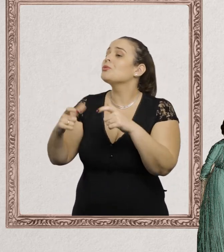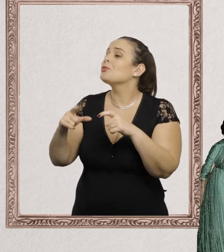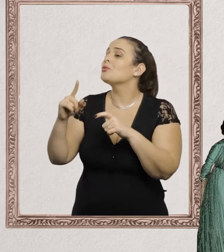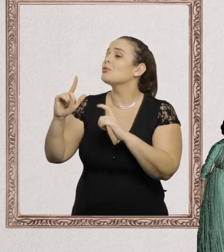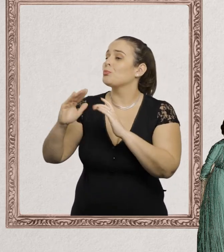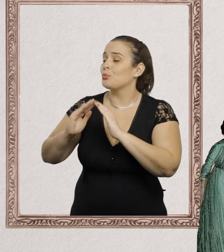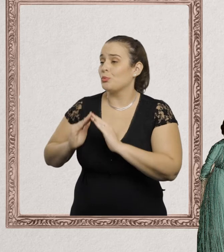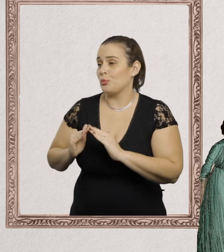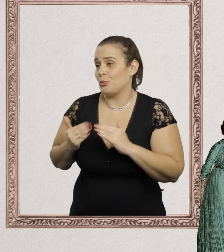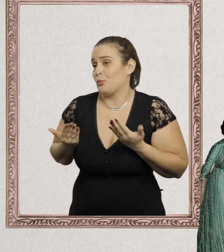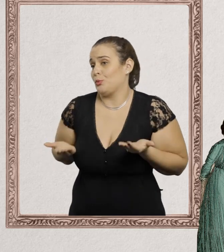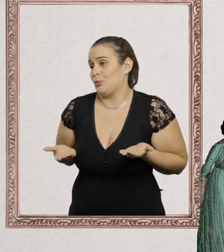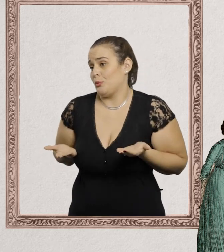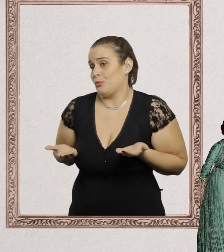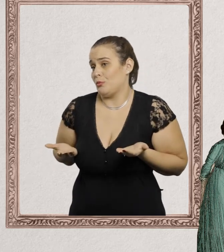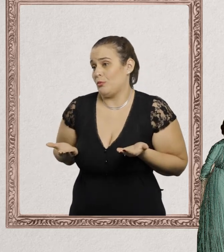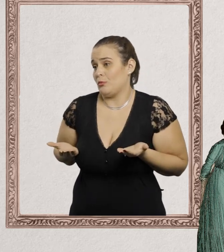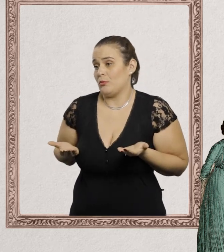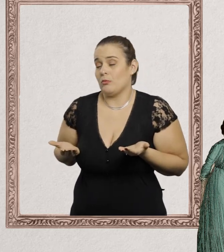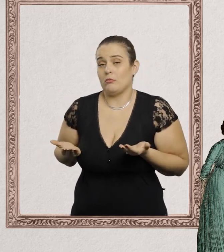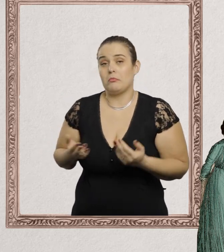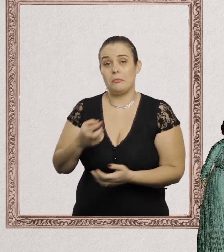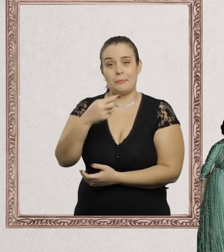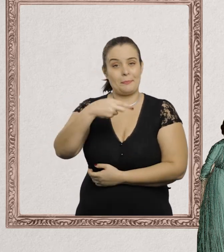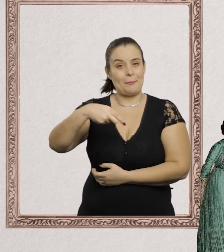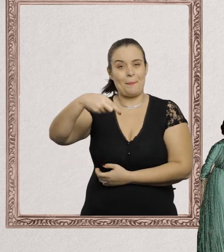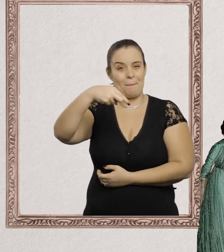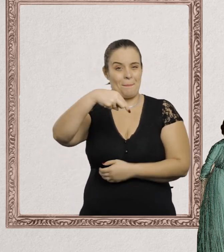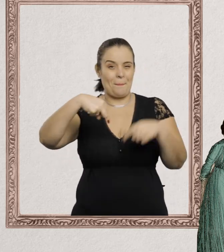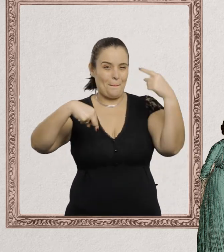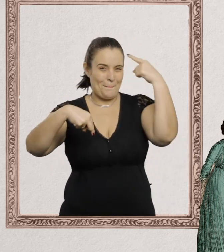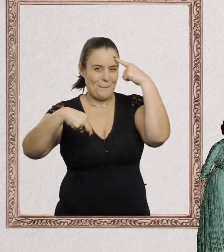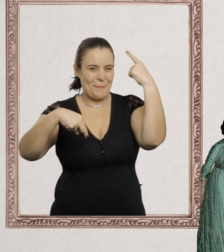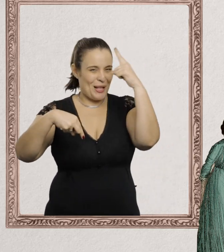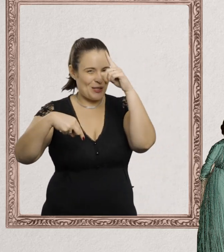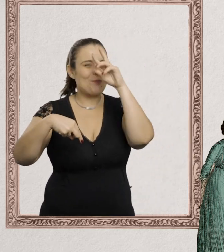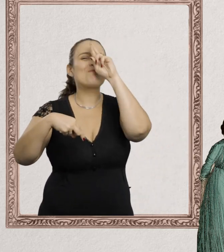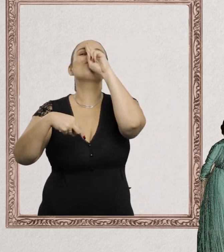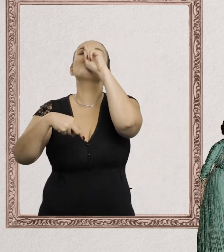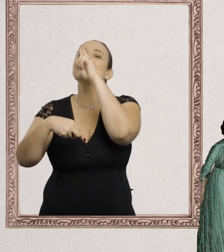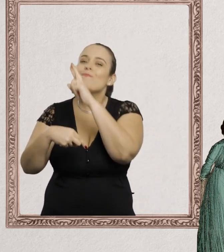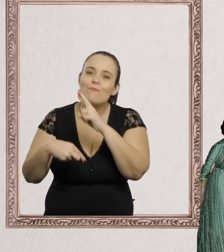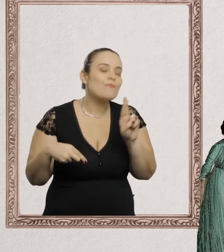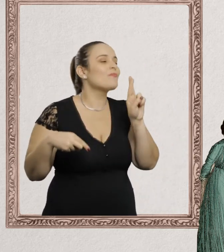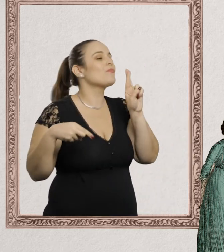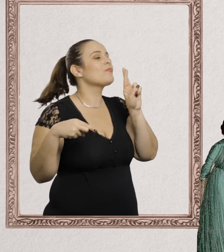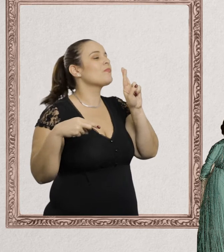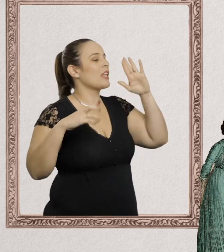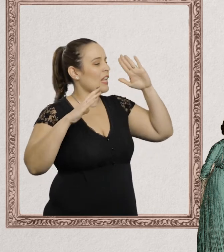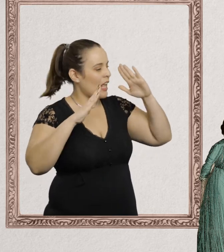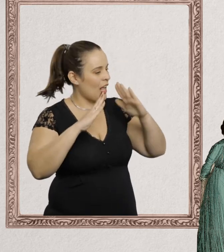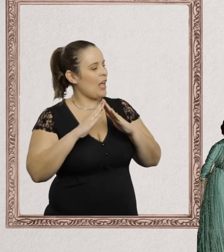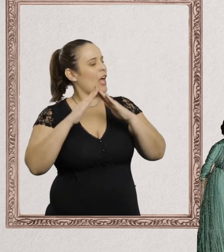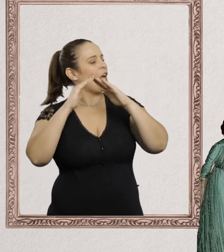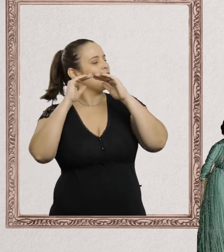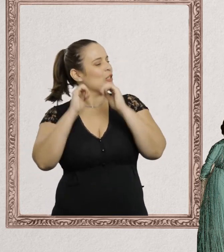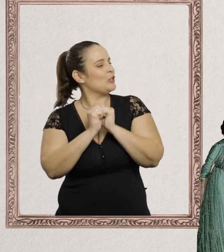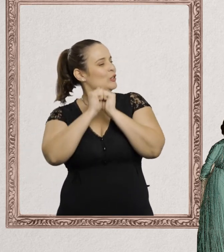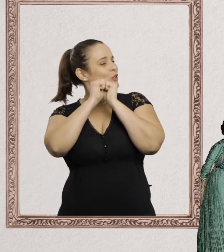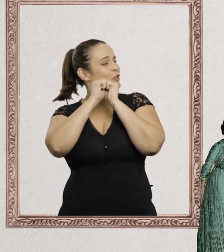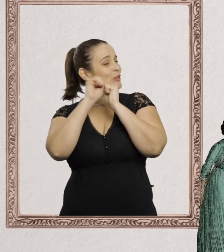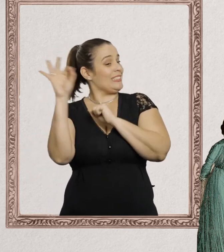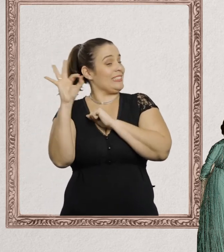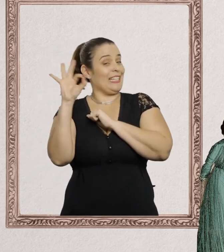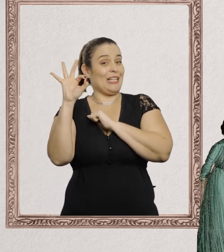Mas aonde você vai morar? Peter não precisou pensar. Ele falou: Vou morar com a